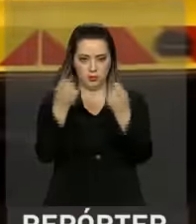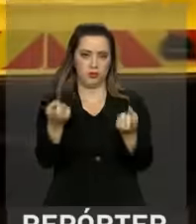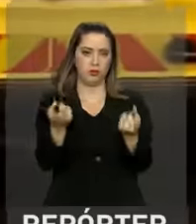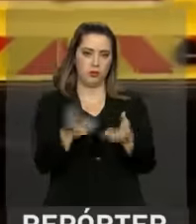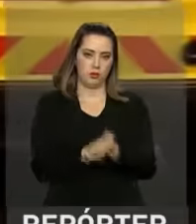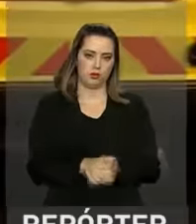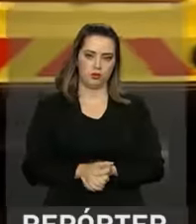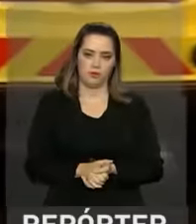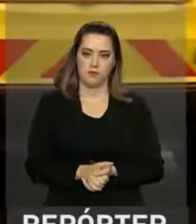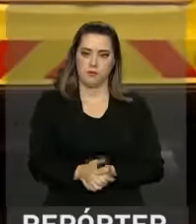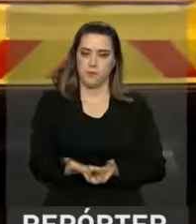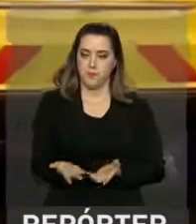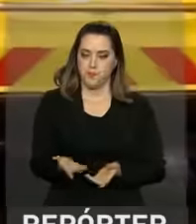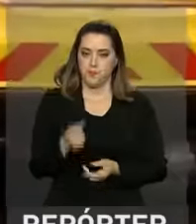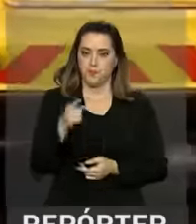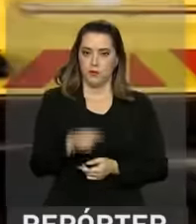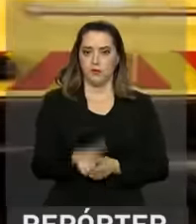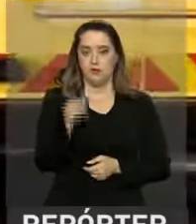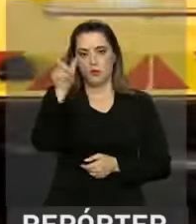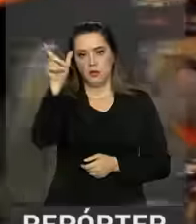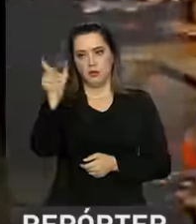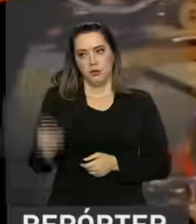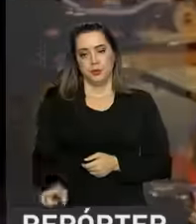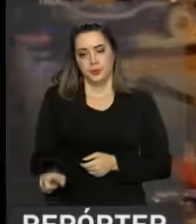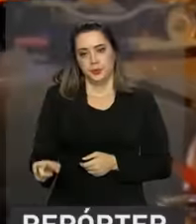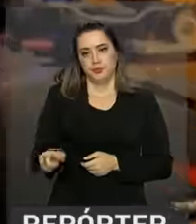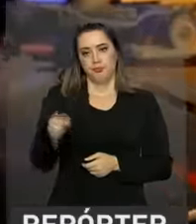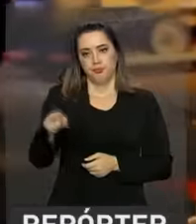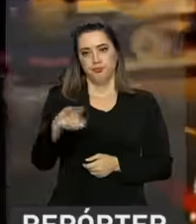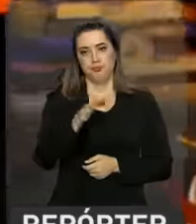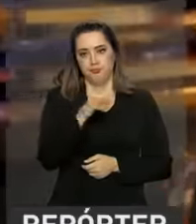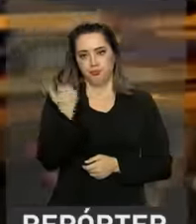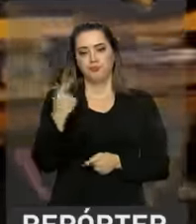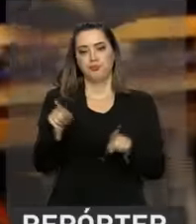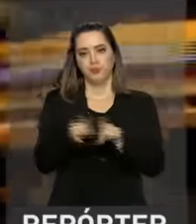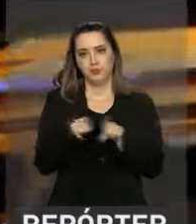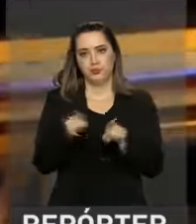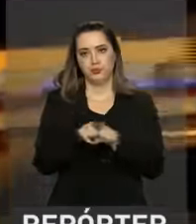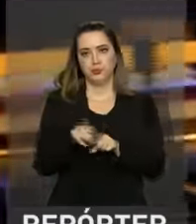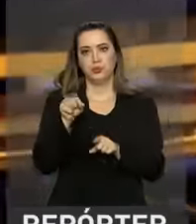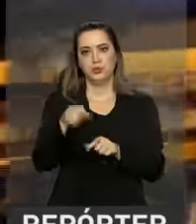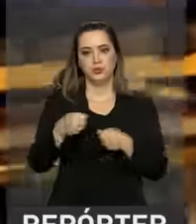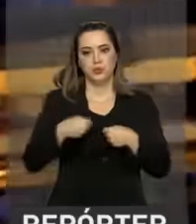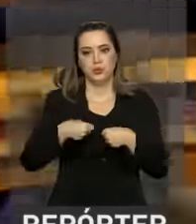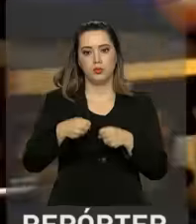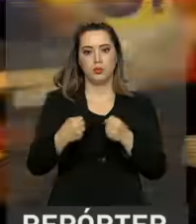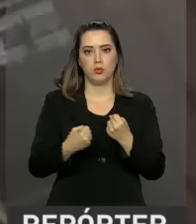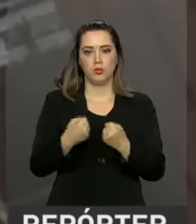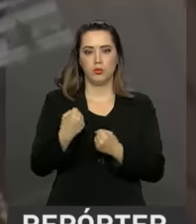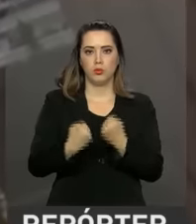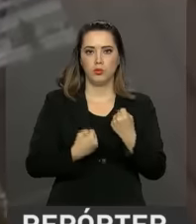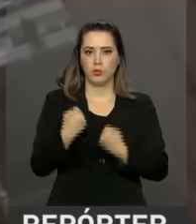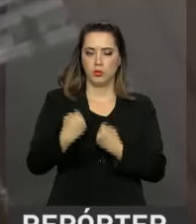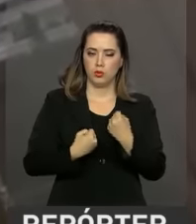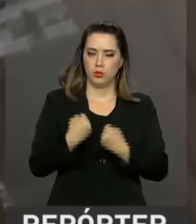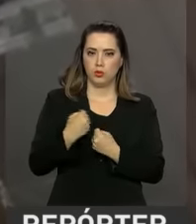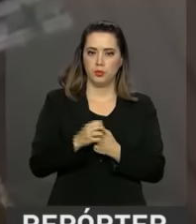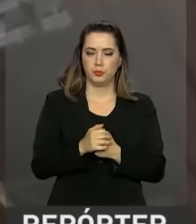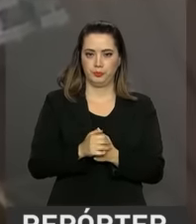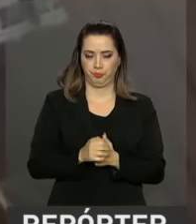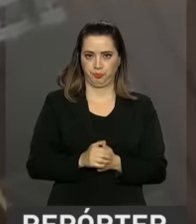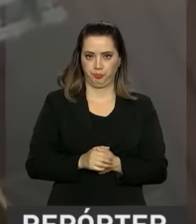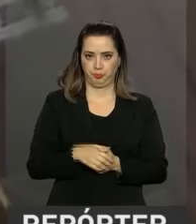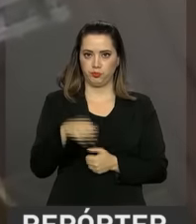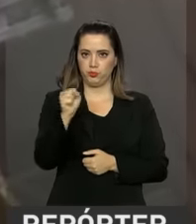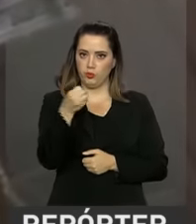como roubo e violência. Esse cidadão foi morto ao final do ataque, que foi um atropelamento por um caminhão que levou a pelo